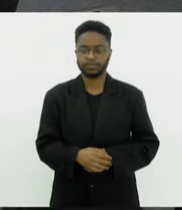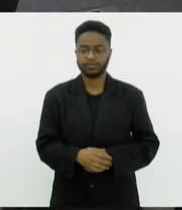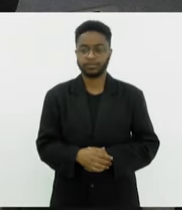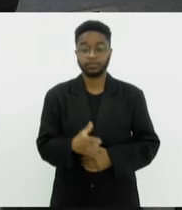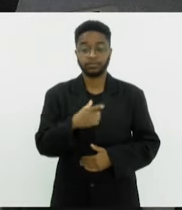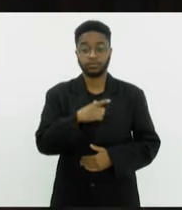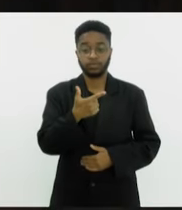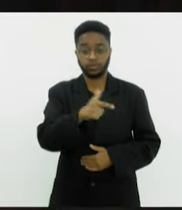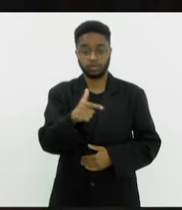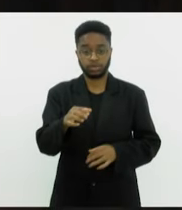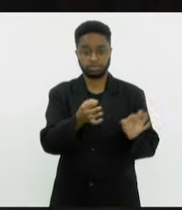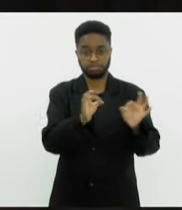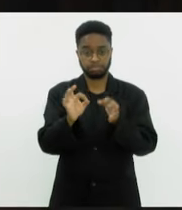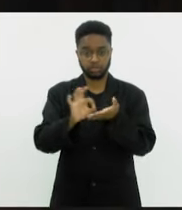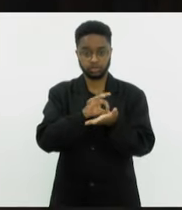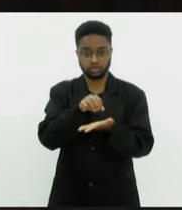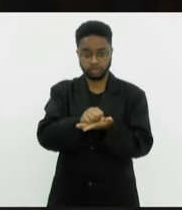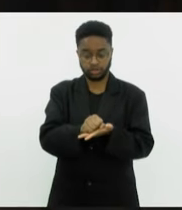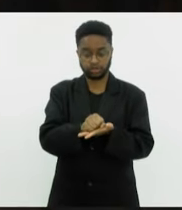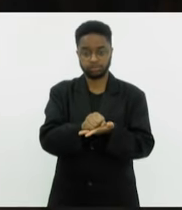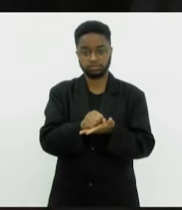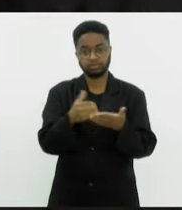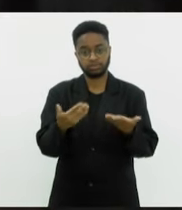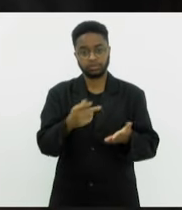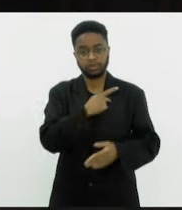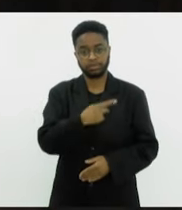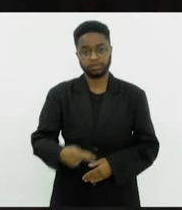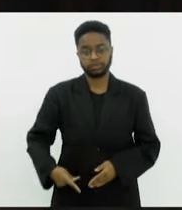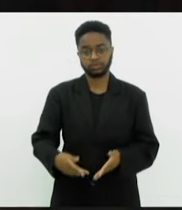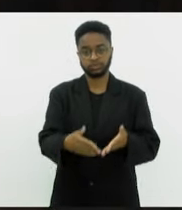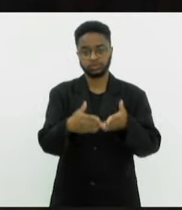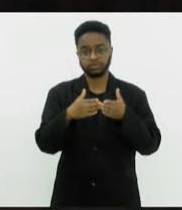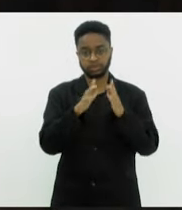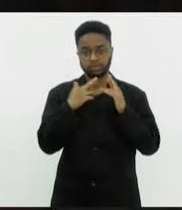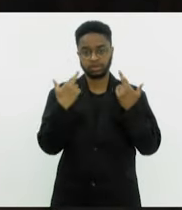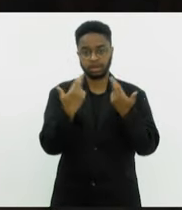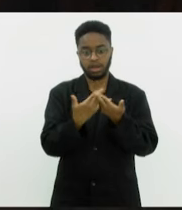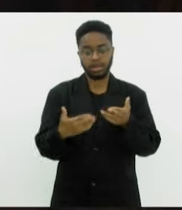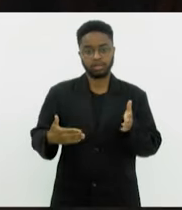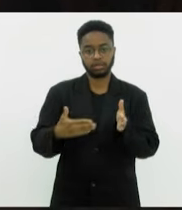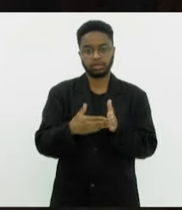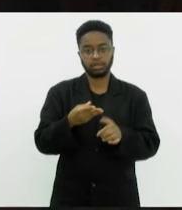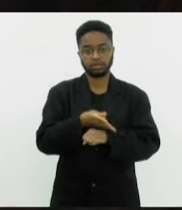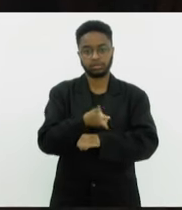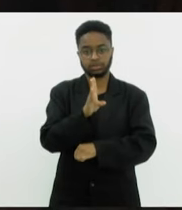Não havendo mais oradores inscritos, a presidência suspende a sessão até